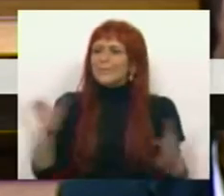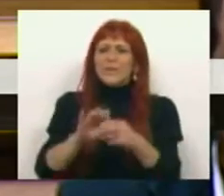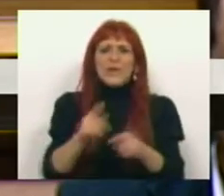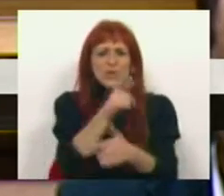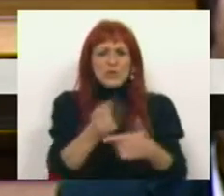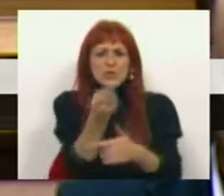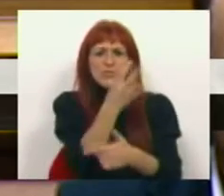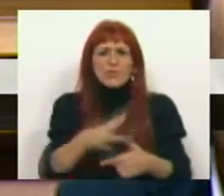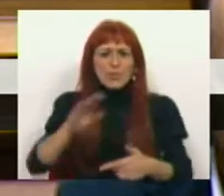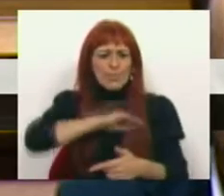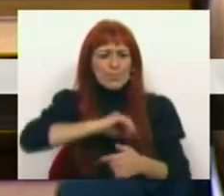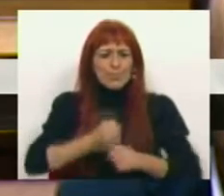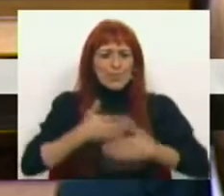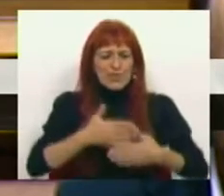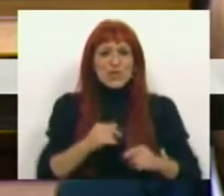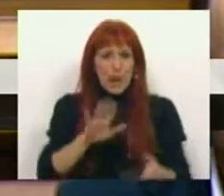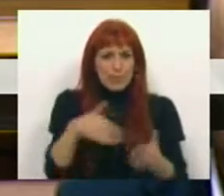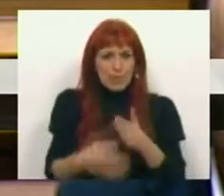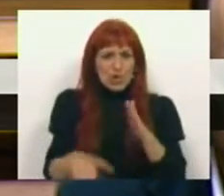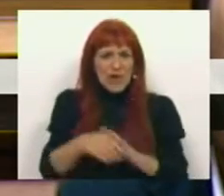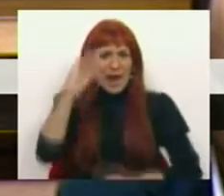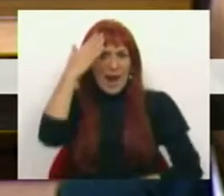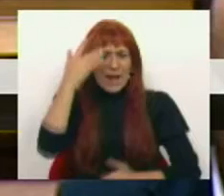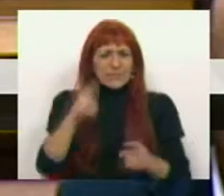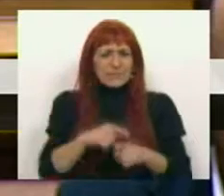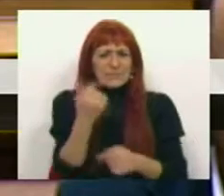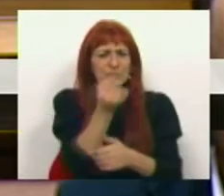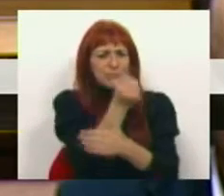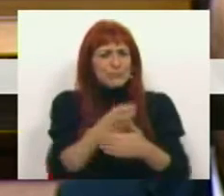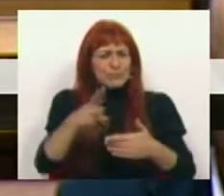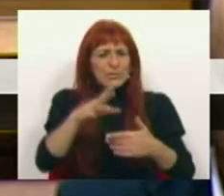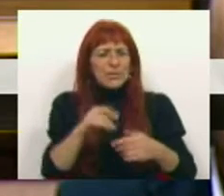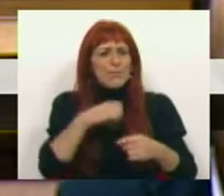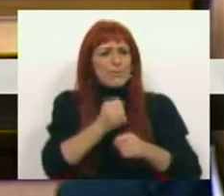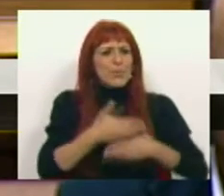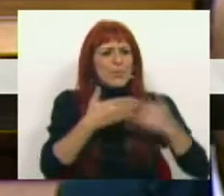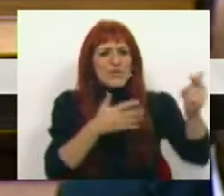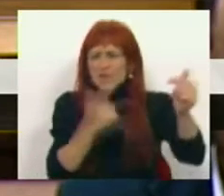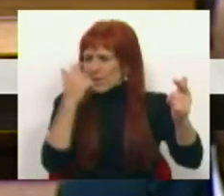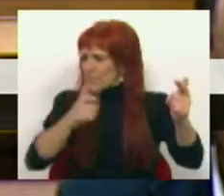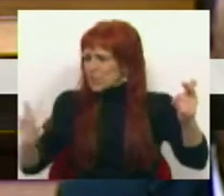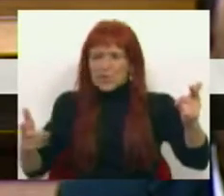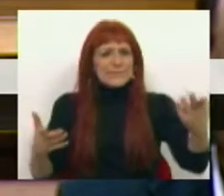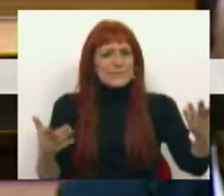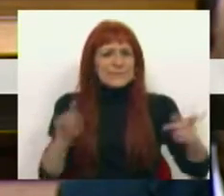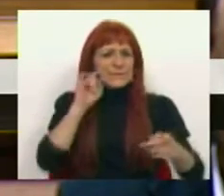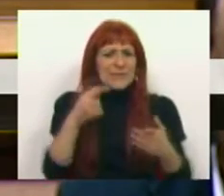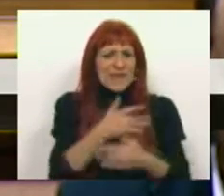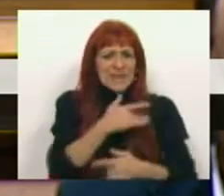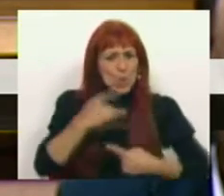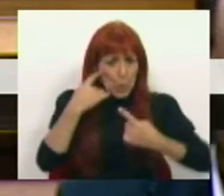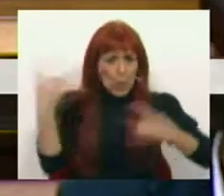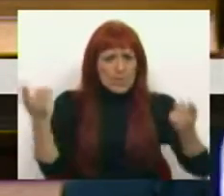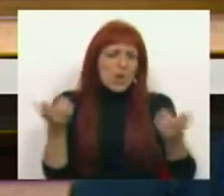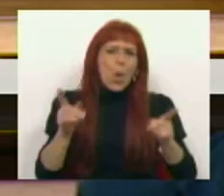os rácios de profissionais, ou seja, a proposta de lei prever a existência de rácios de profissionais para garantir que a saúde